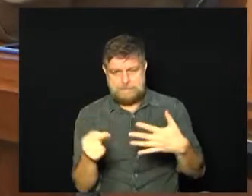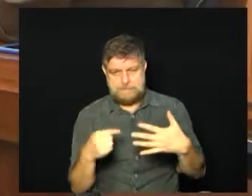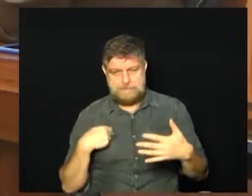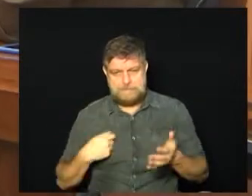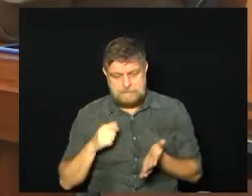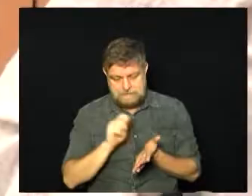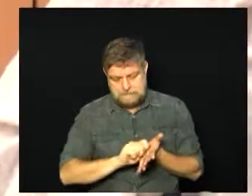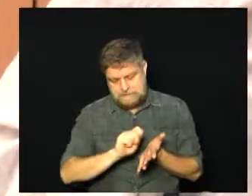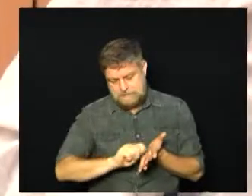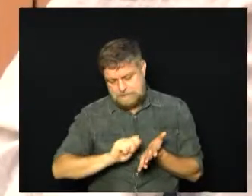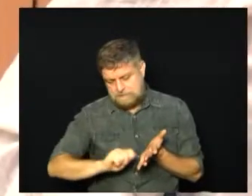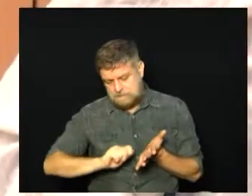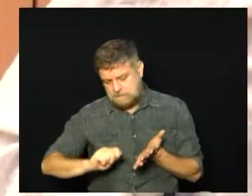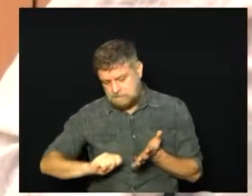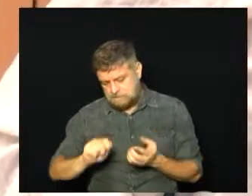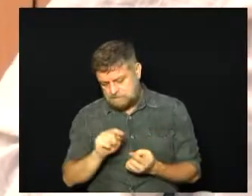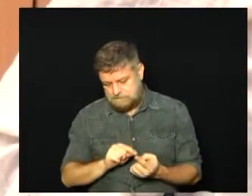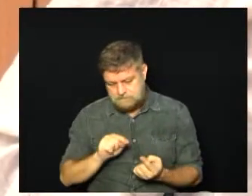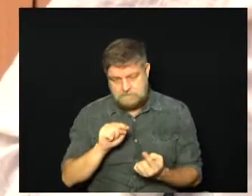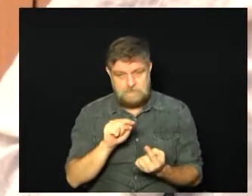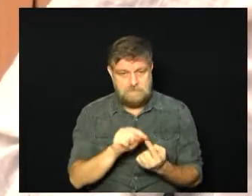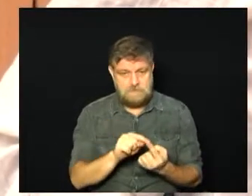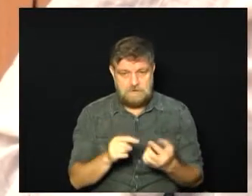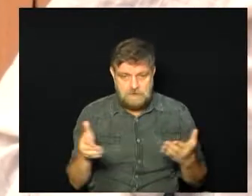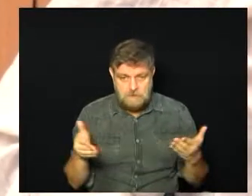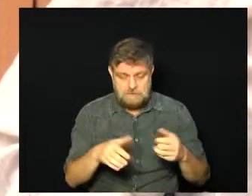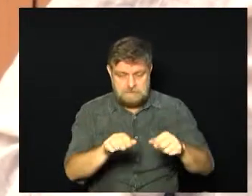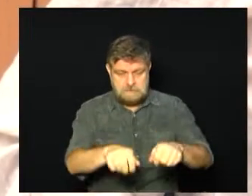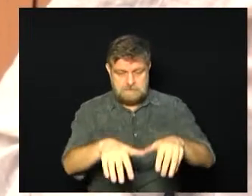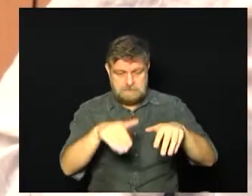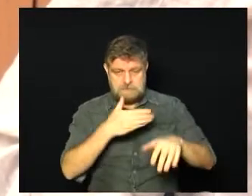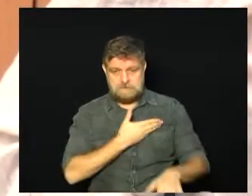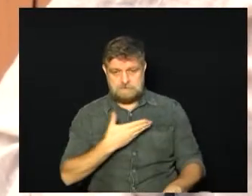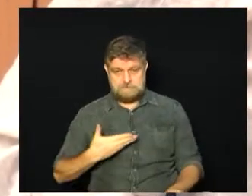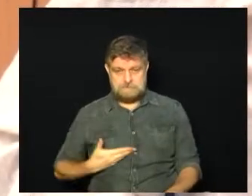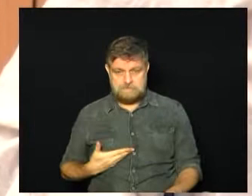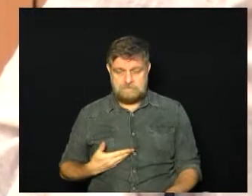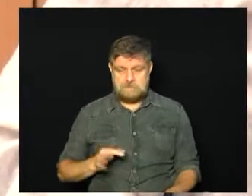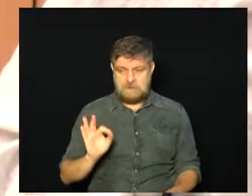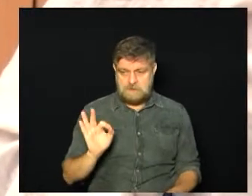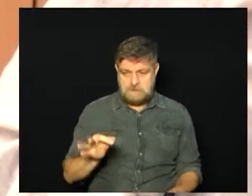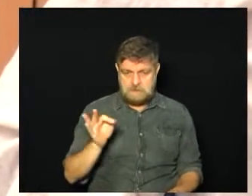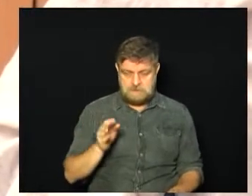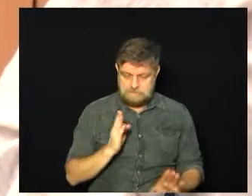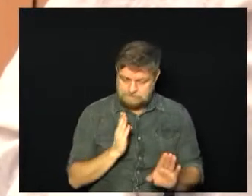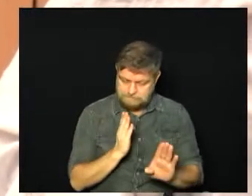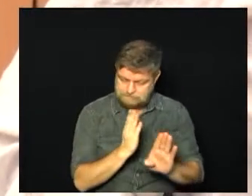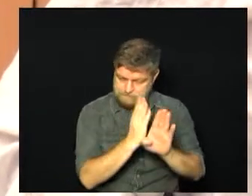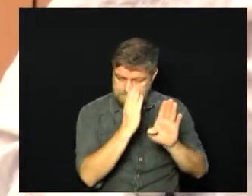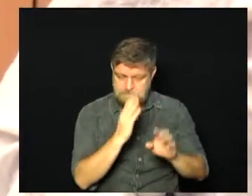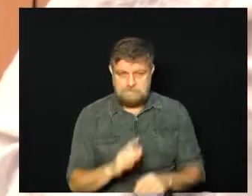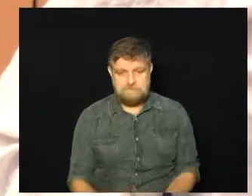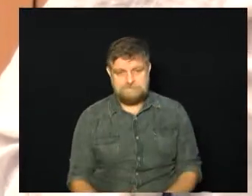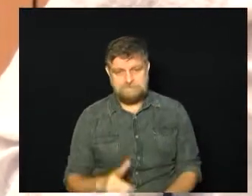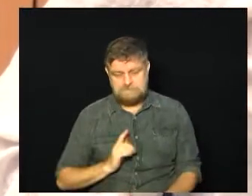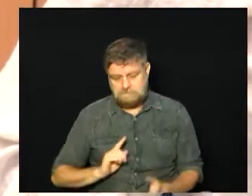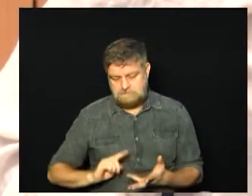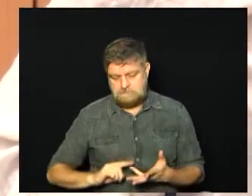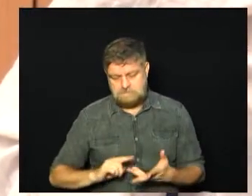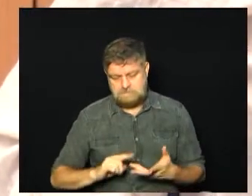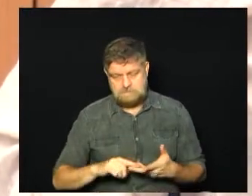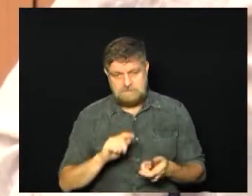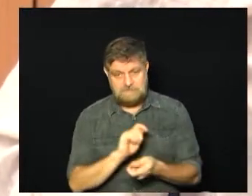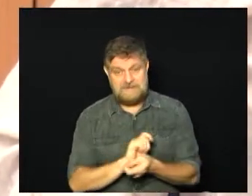anotando. Obviamente que o objetivo da audiência pública é exatamente esse, né? Identificar necessidades de